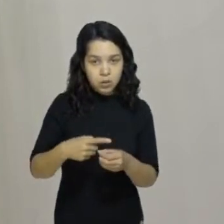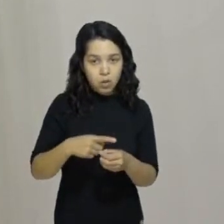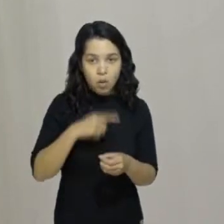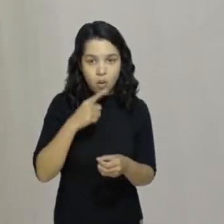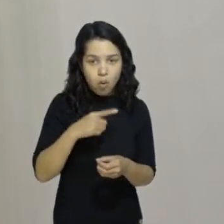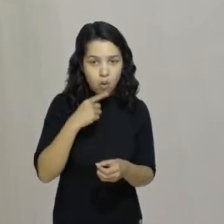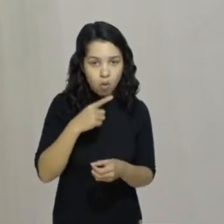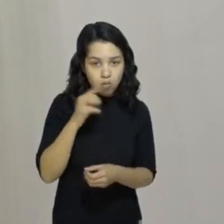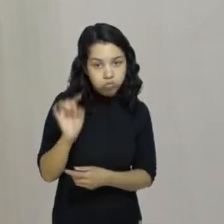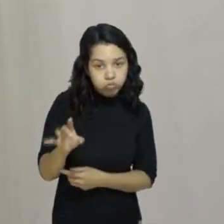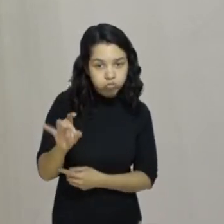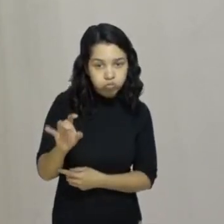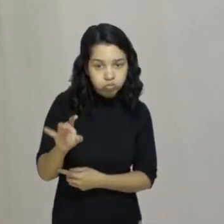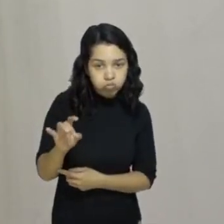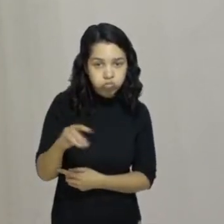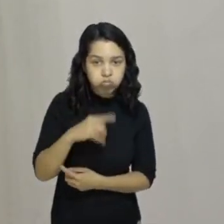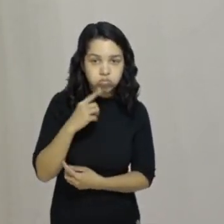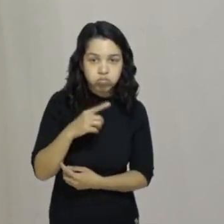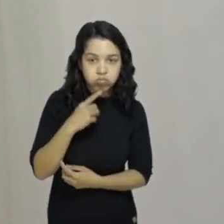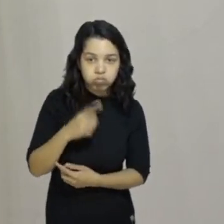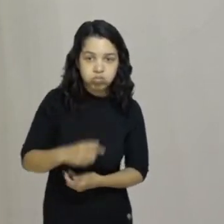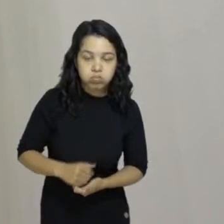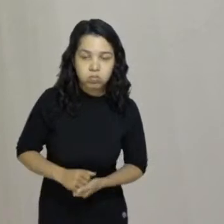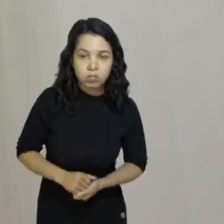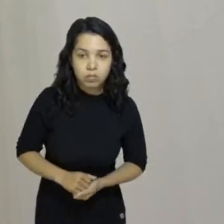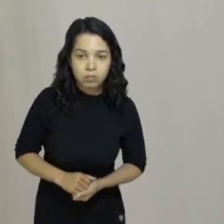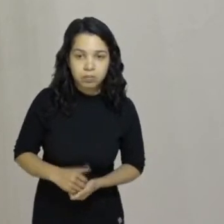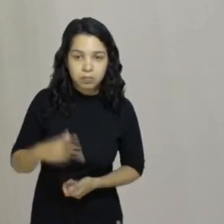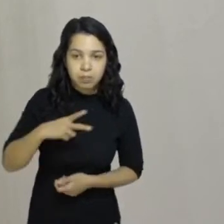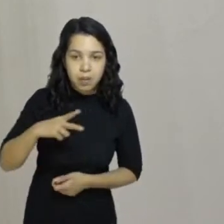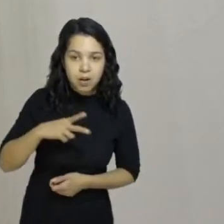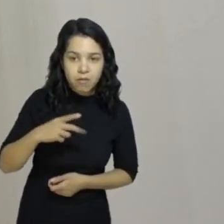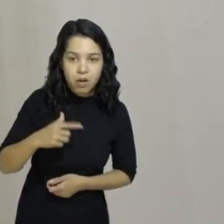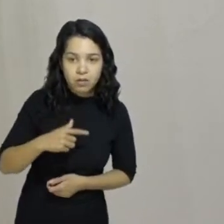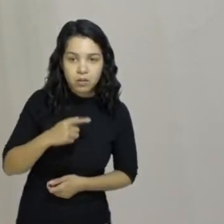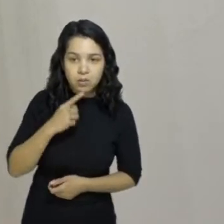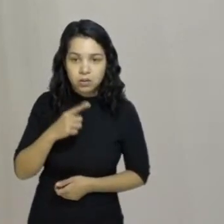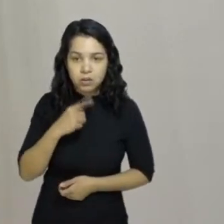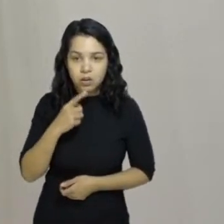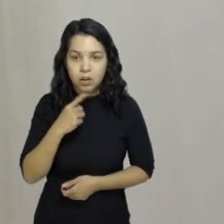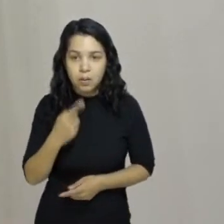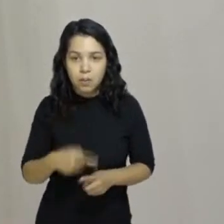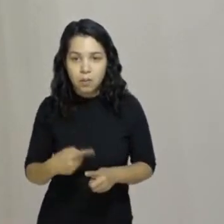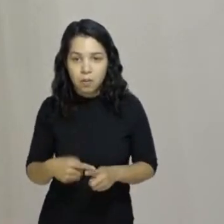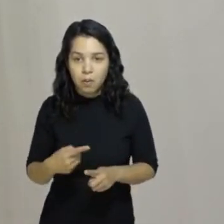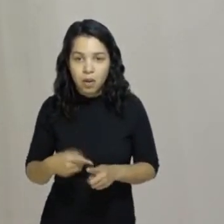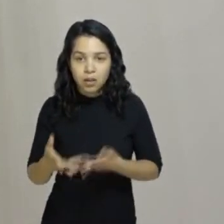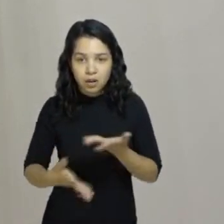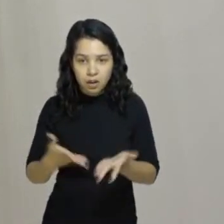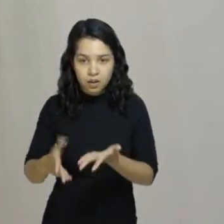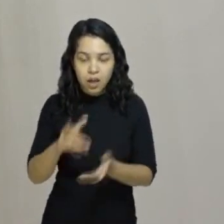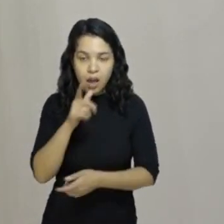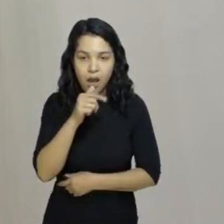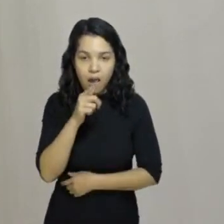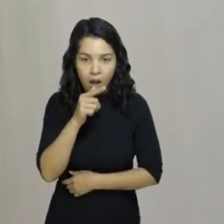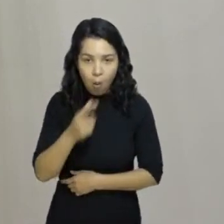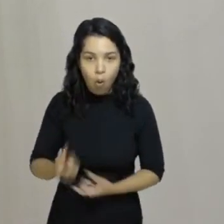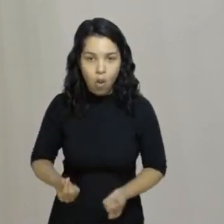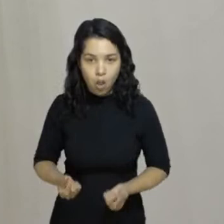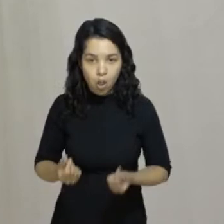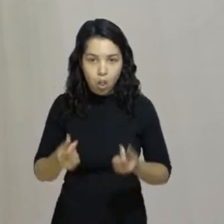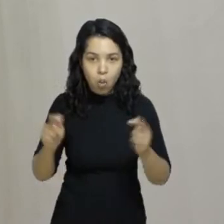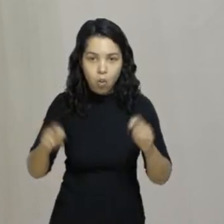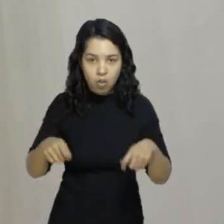investimento privado porque tratar a água da lucro tratar esgoto é um problema